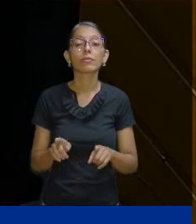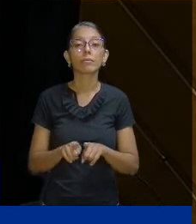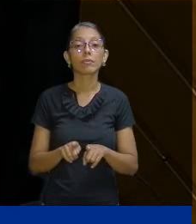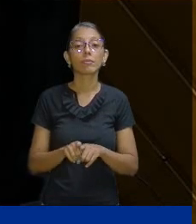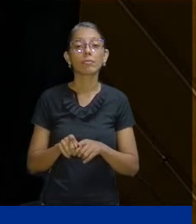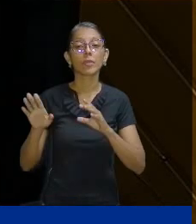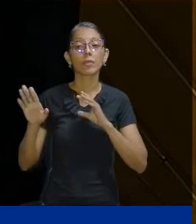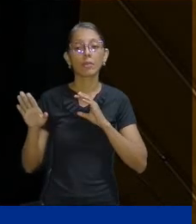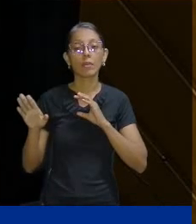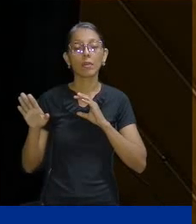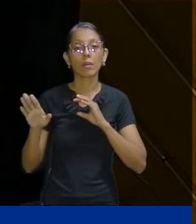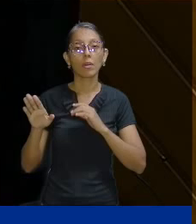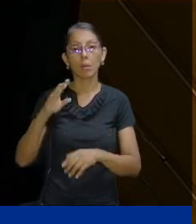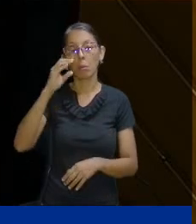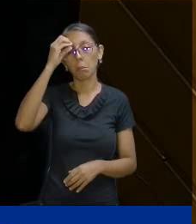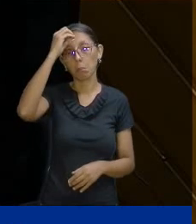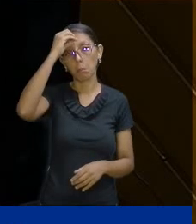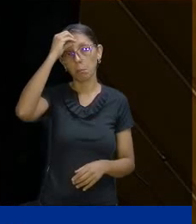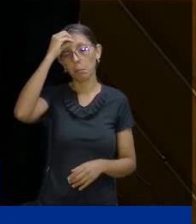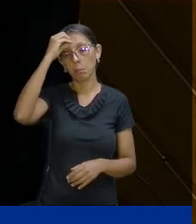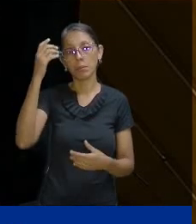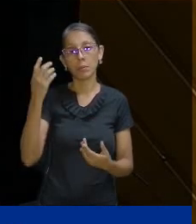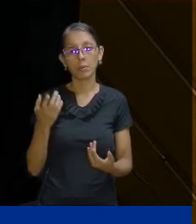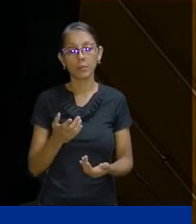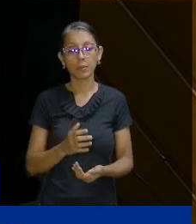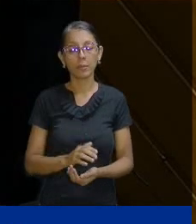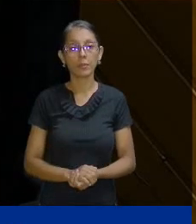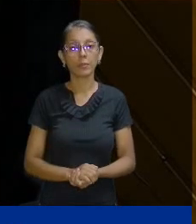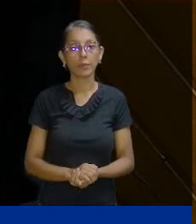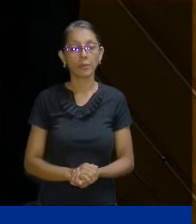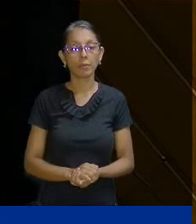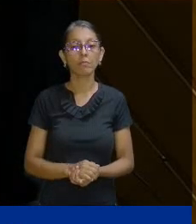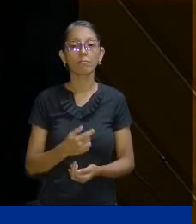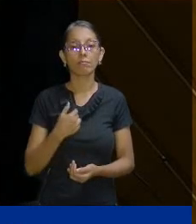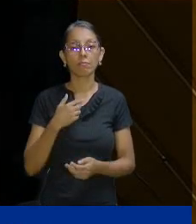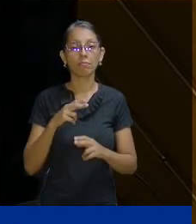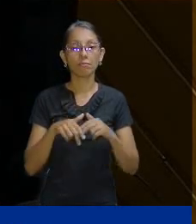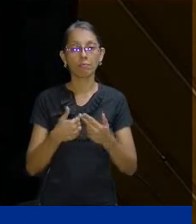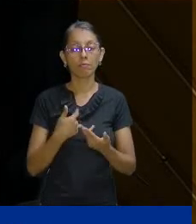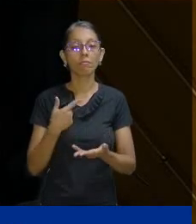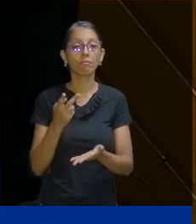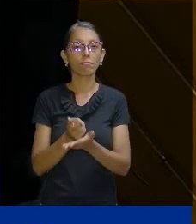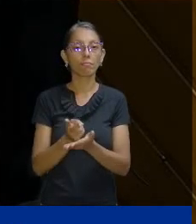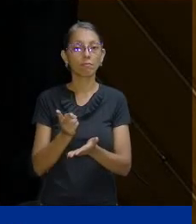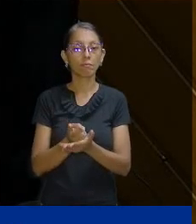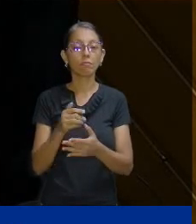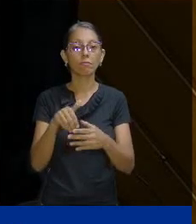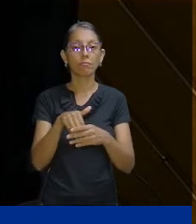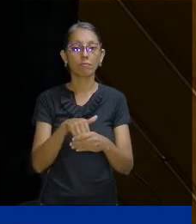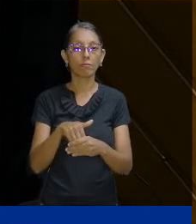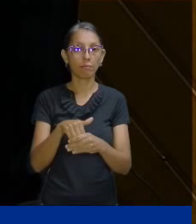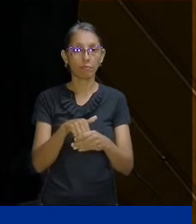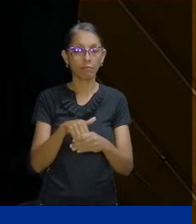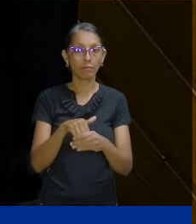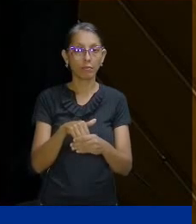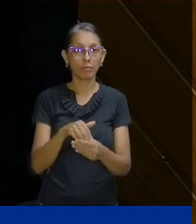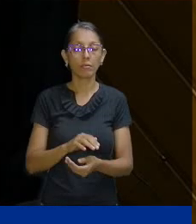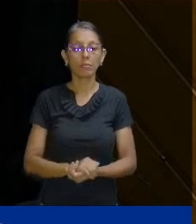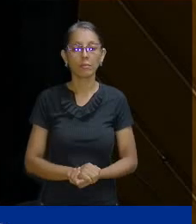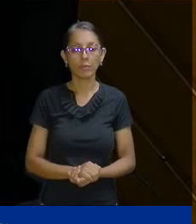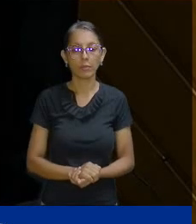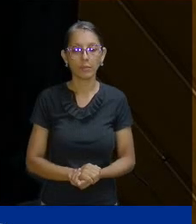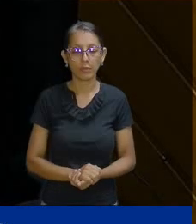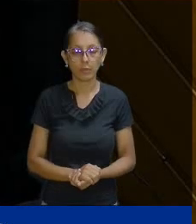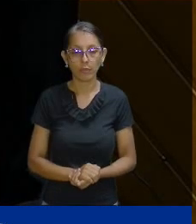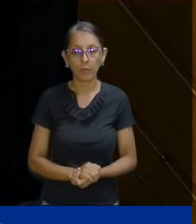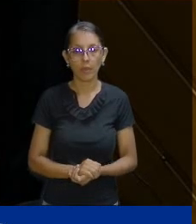ciência e anuência do investigado. Mantenho a coerência com o voto proferido no julgamento anterior, anulado pelo TSE, uma vez